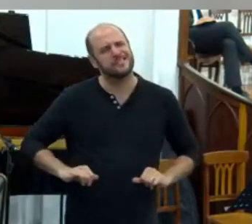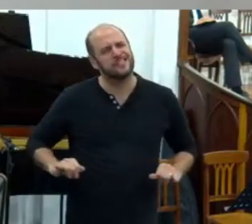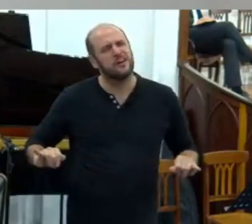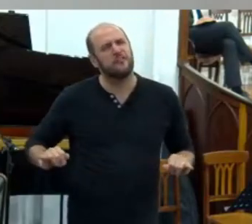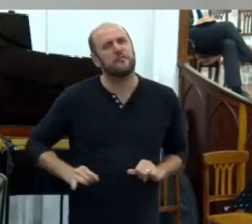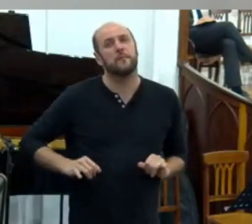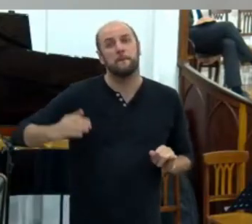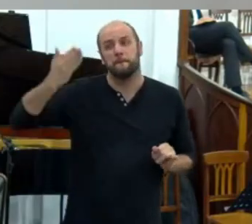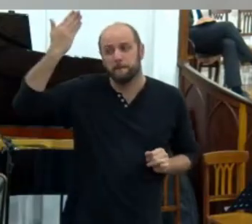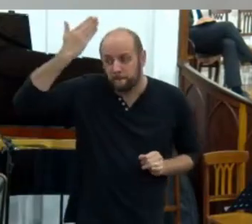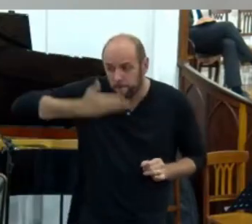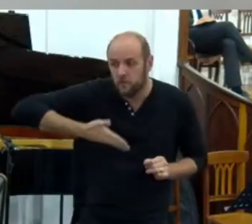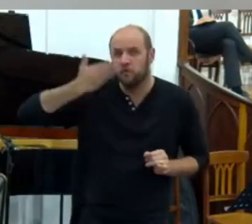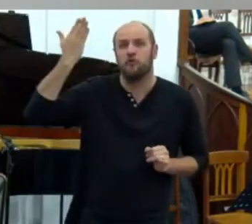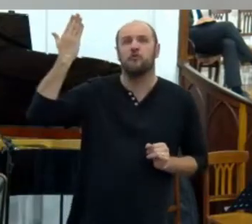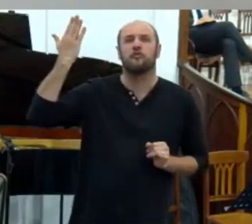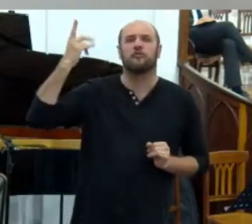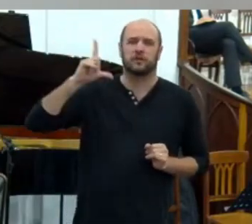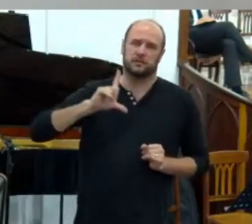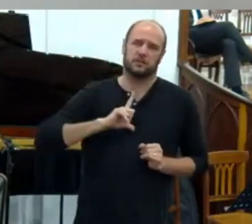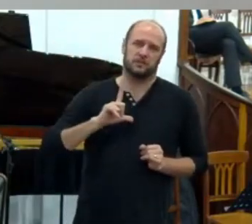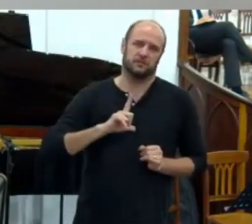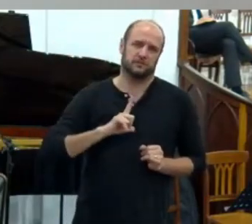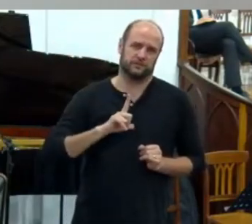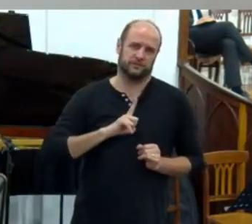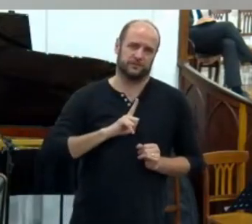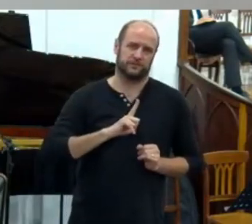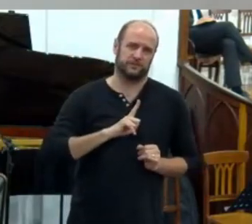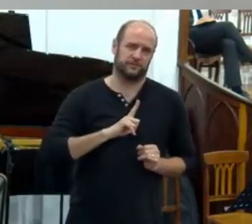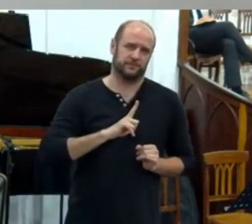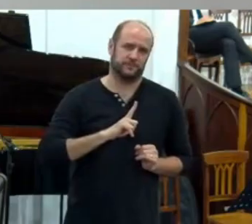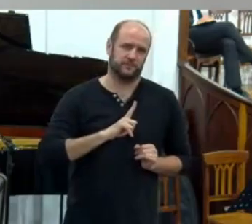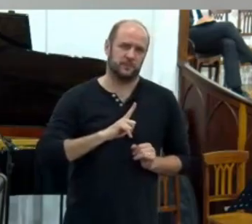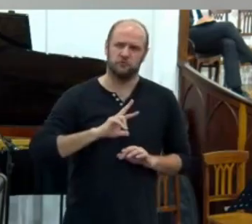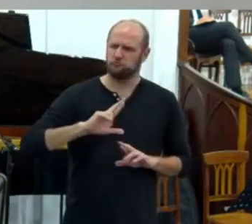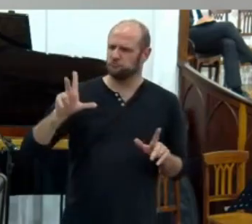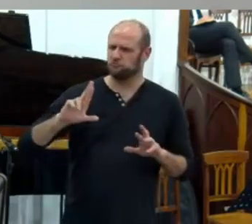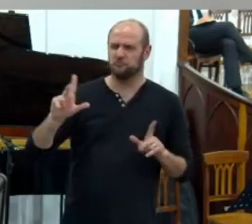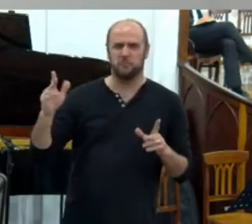testada de todas as formas. De